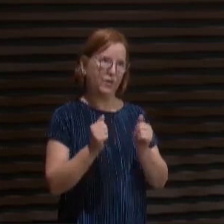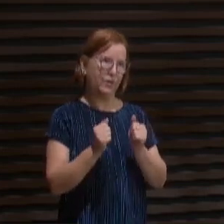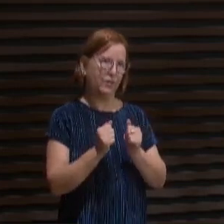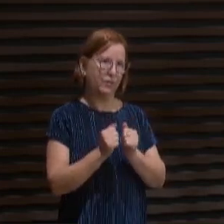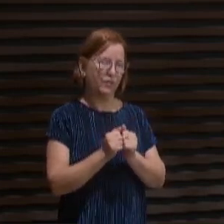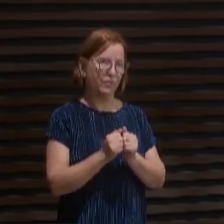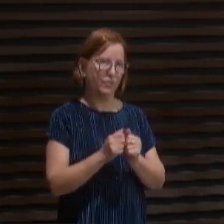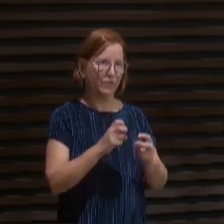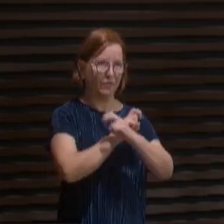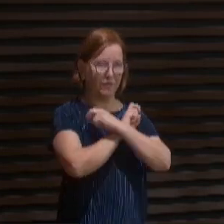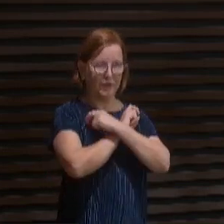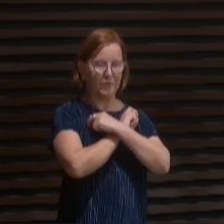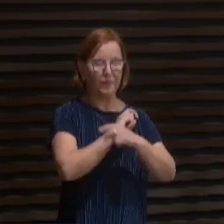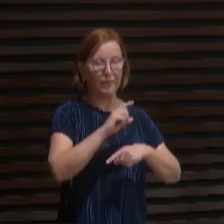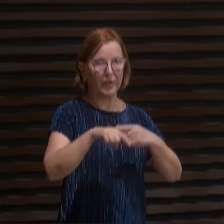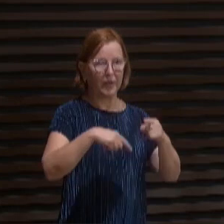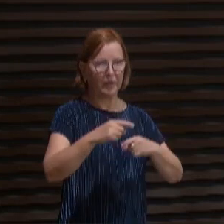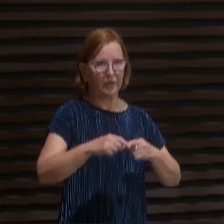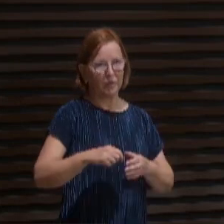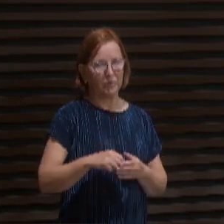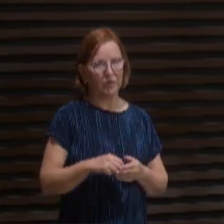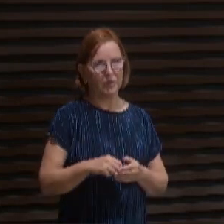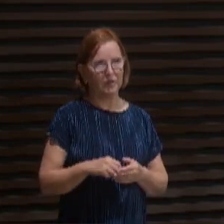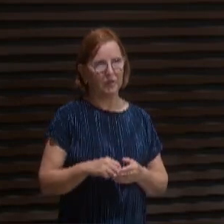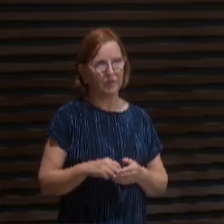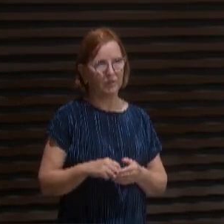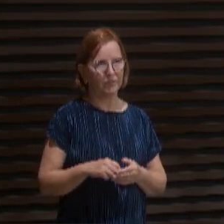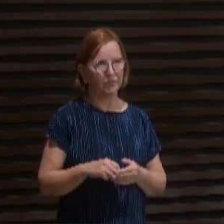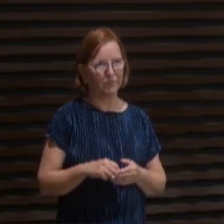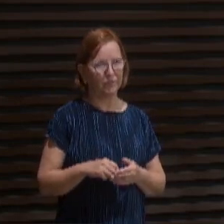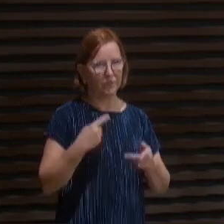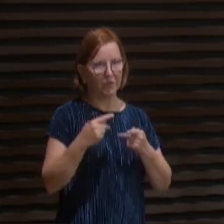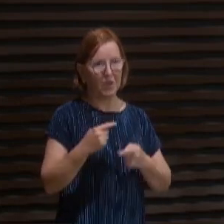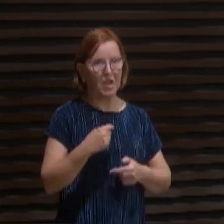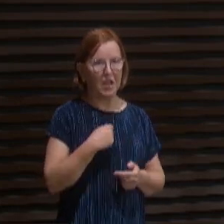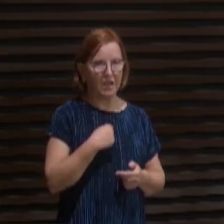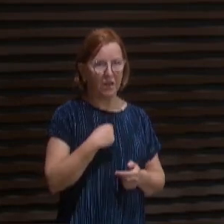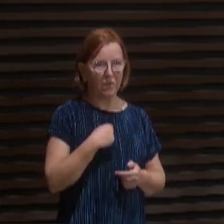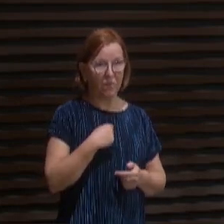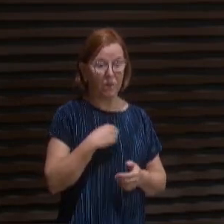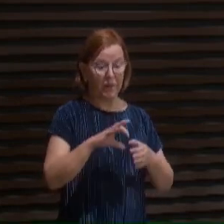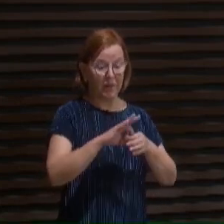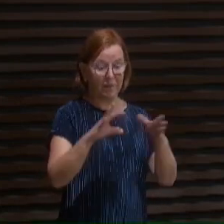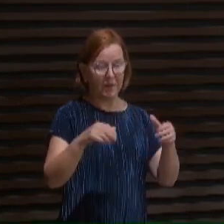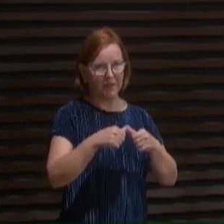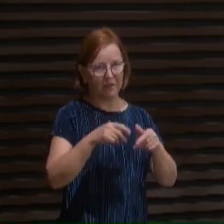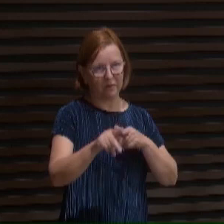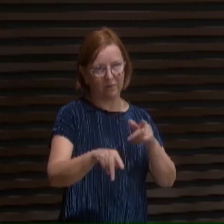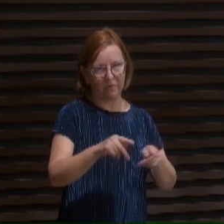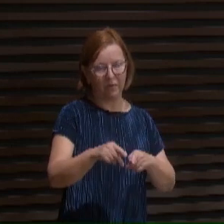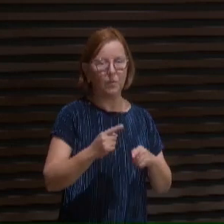ele toma uma atitude de: sou eu que vou ser o libertador desse povo. Porque